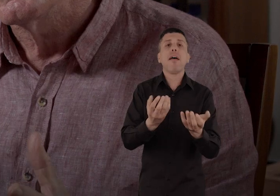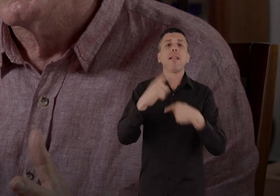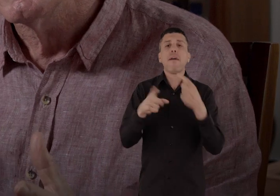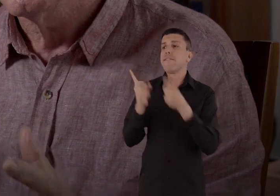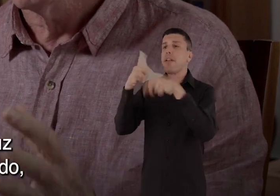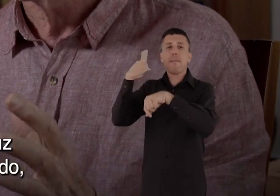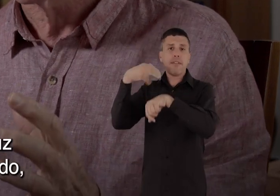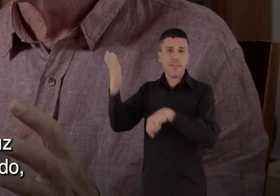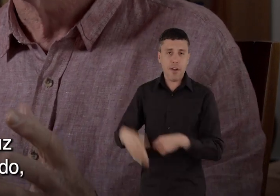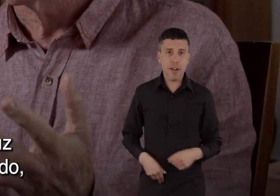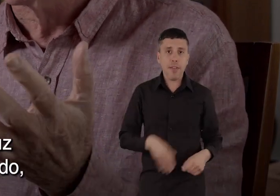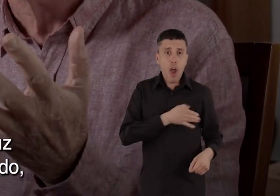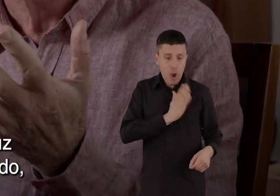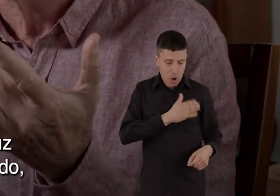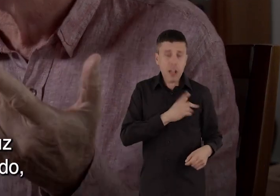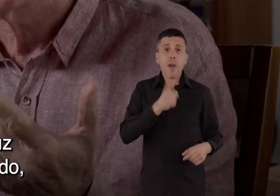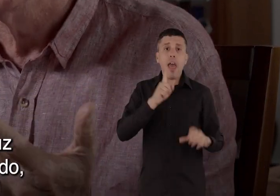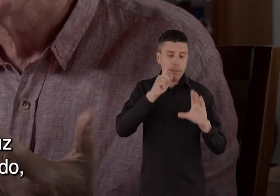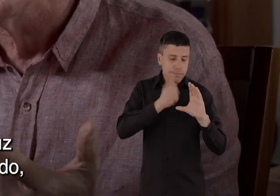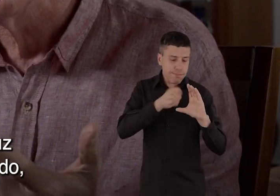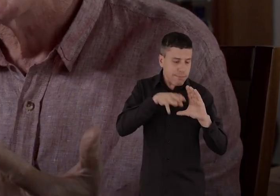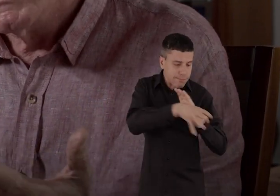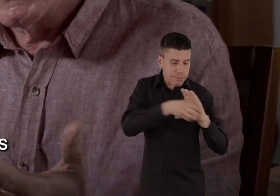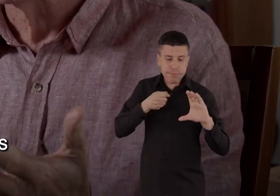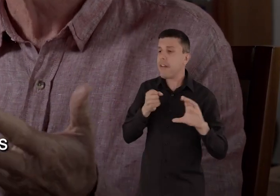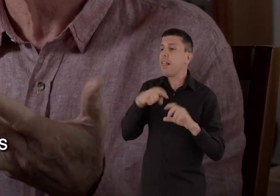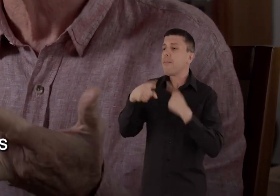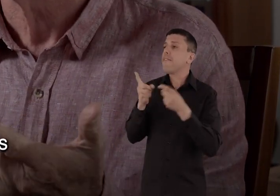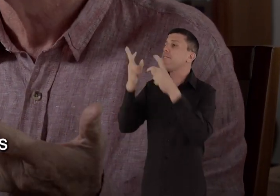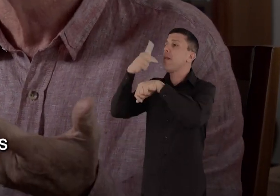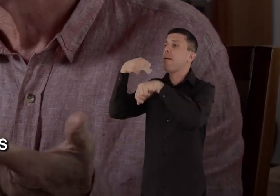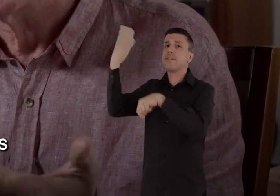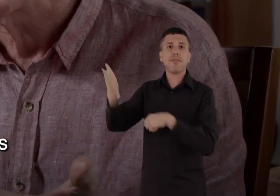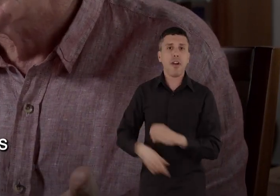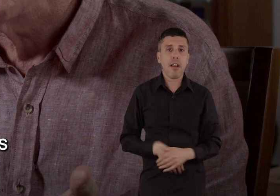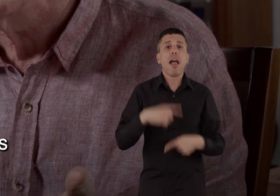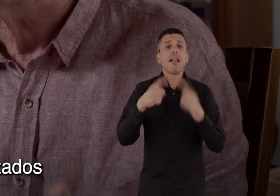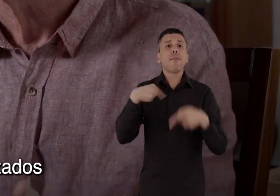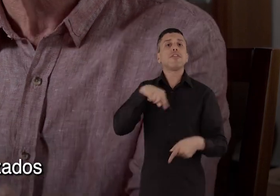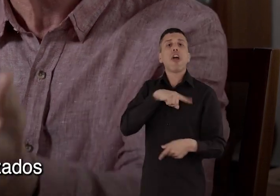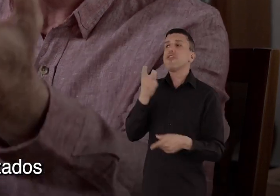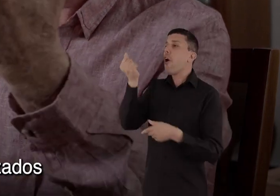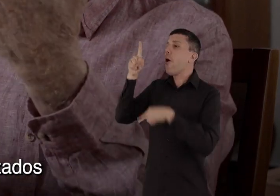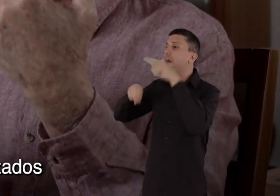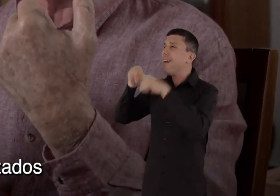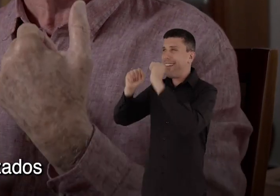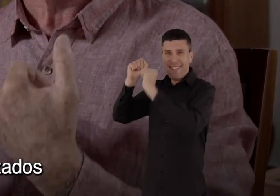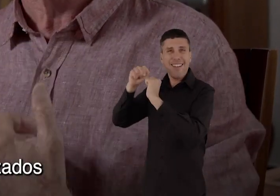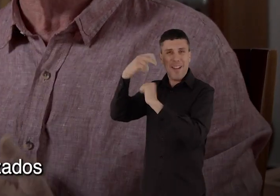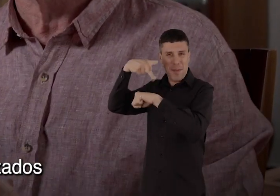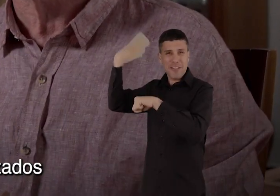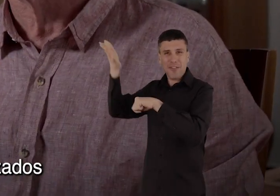arranjo, não é? Onde o Brasil produz alimento para o mundo, exporta os minerais para o mundo, depois importa